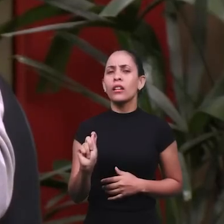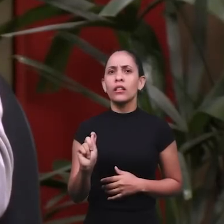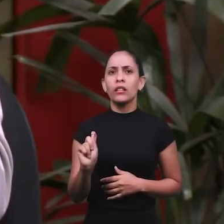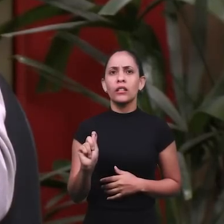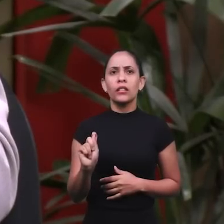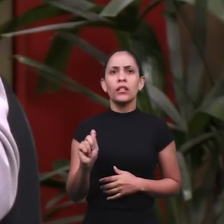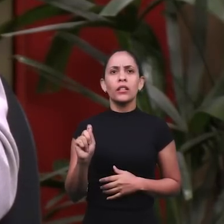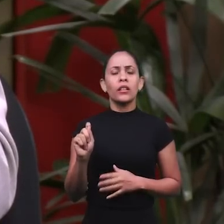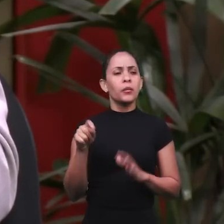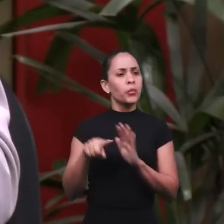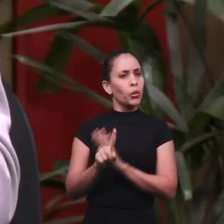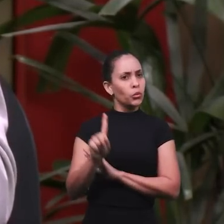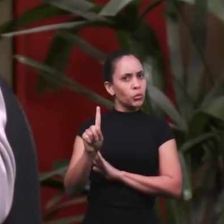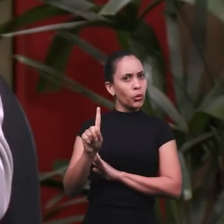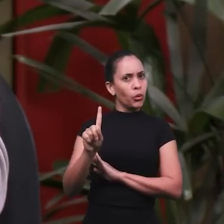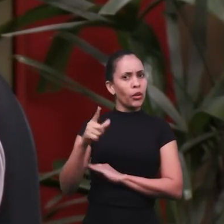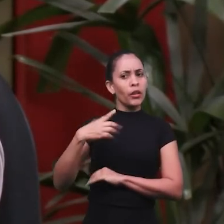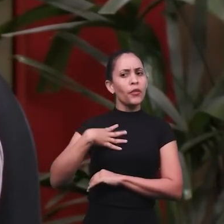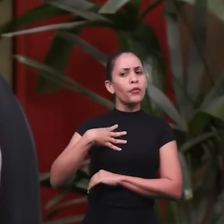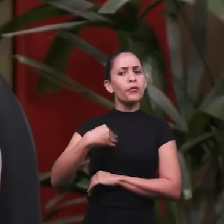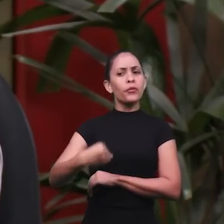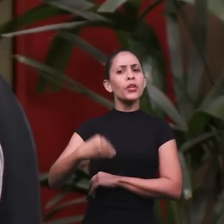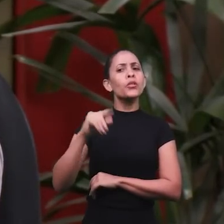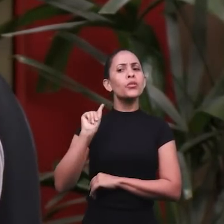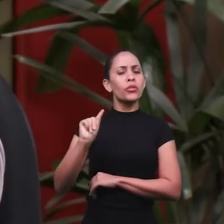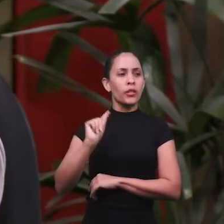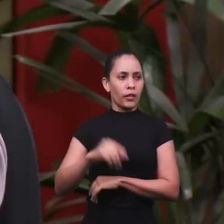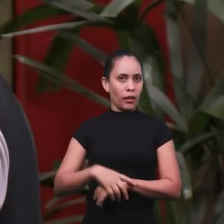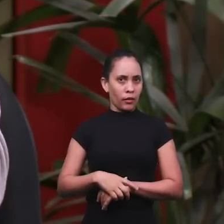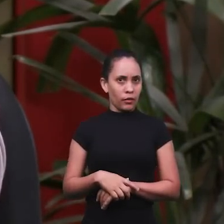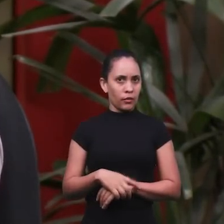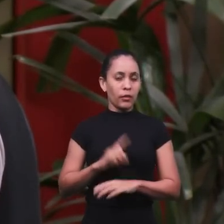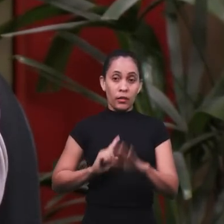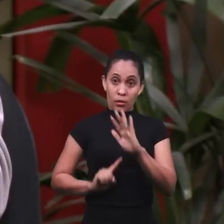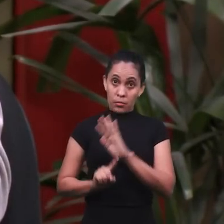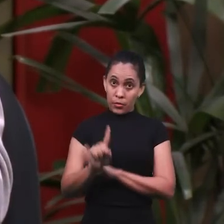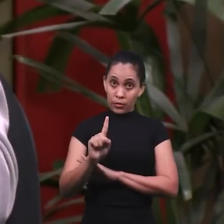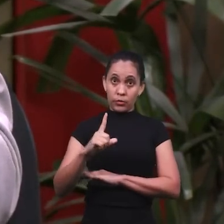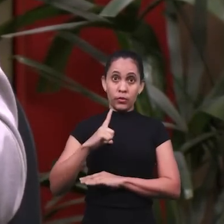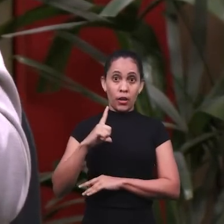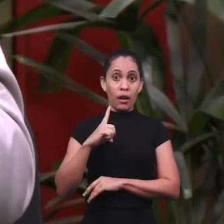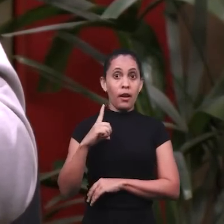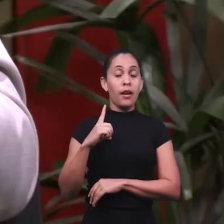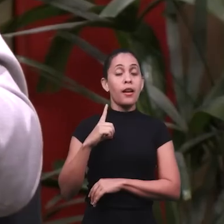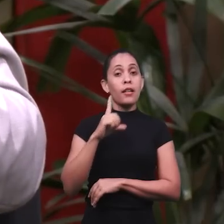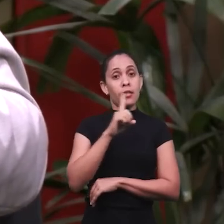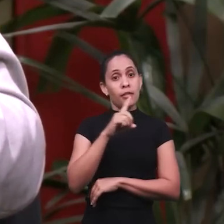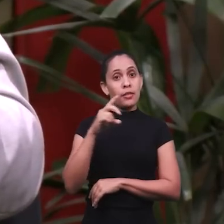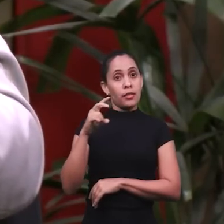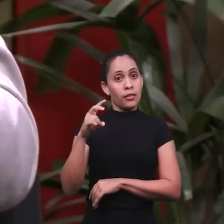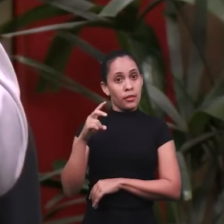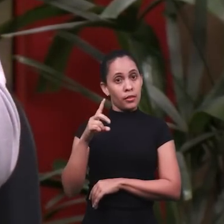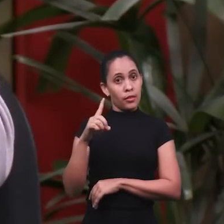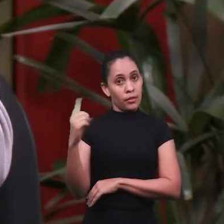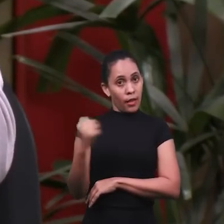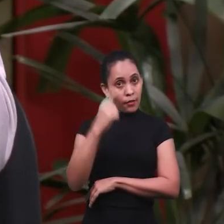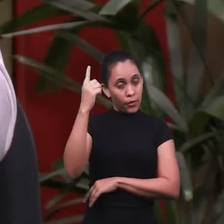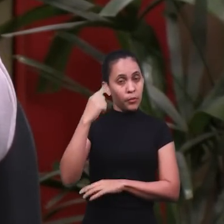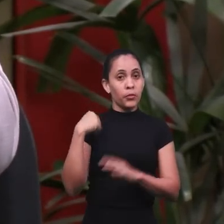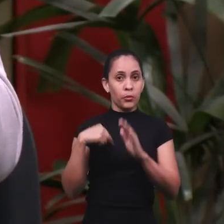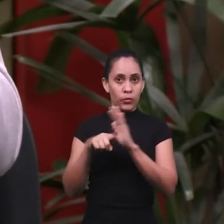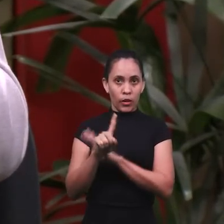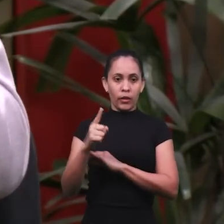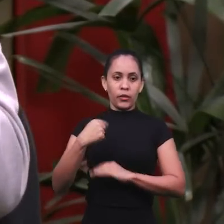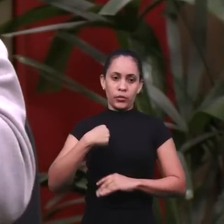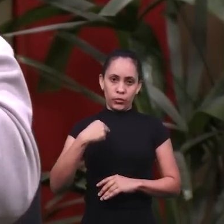era Davi? Ele perguntou: de quem é filho esse mancebo? E ao perguntar, Davi pôde testemunhar: sou filho de Jessé,